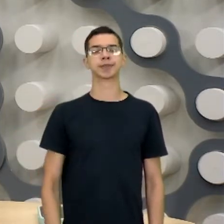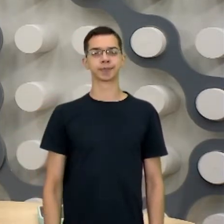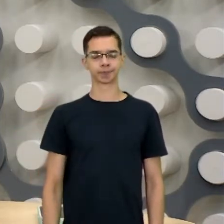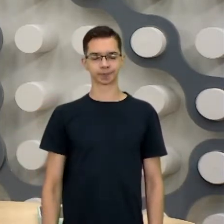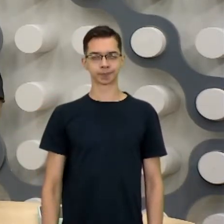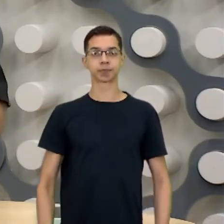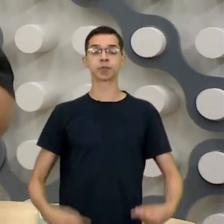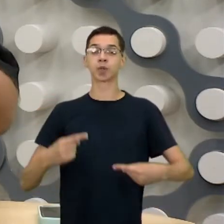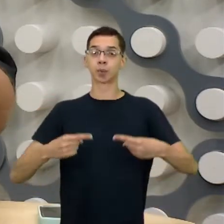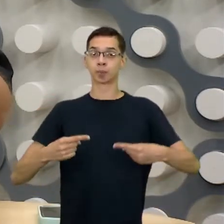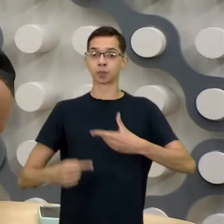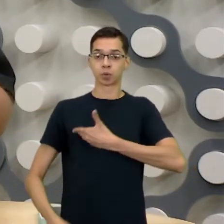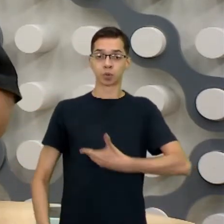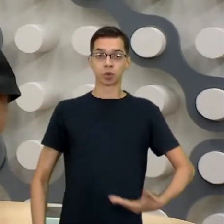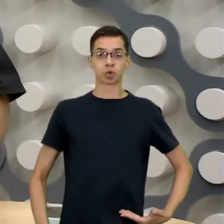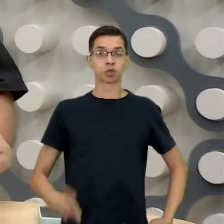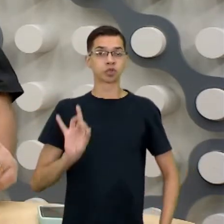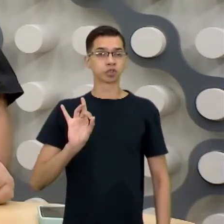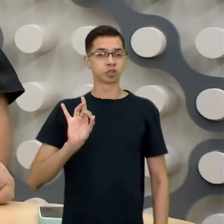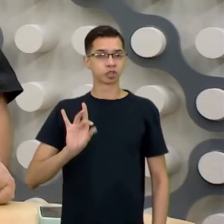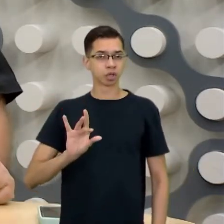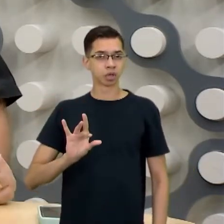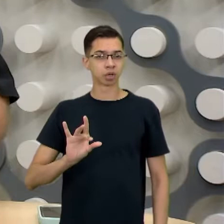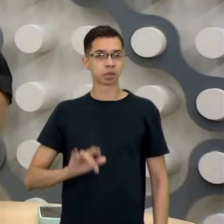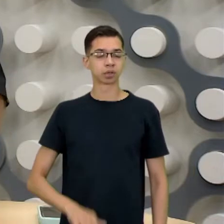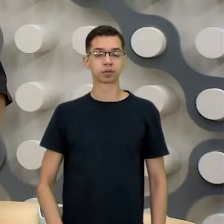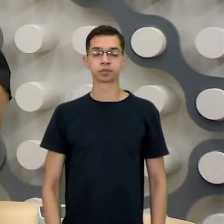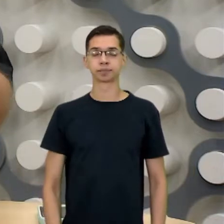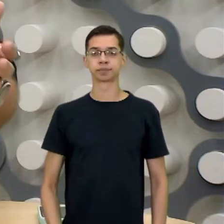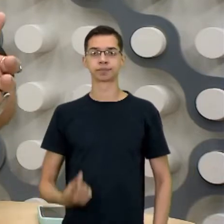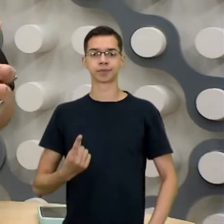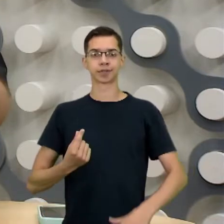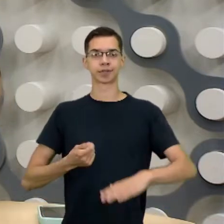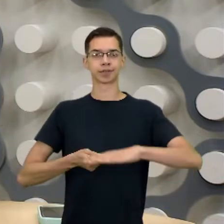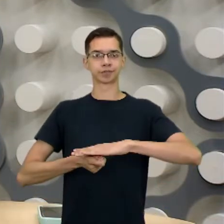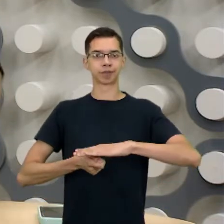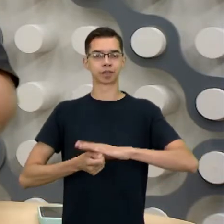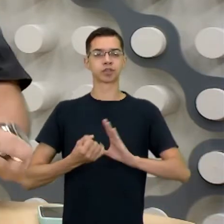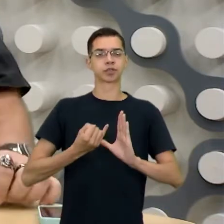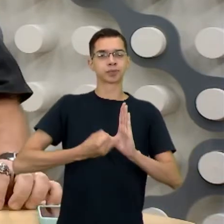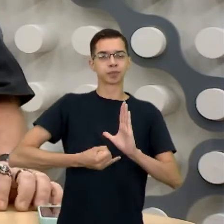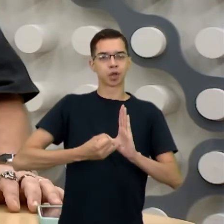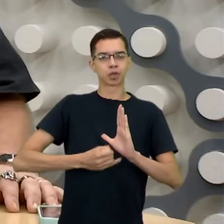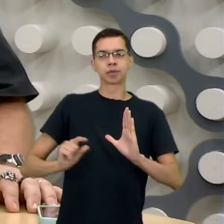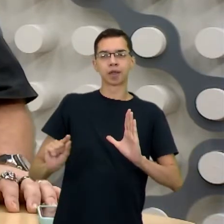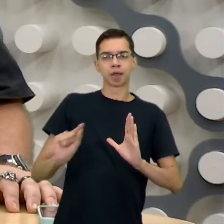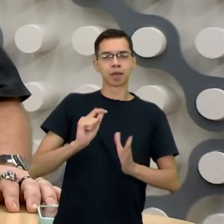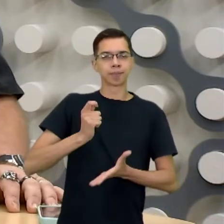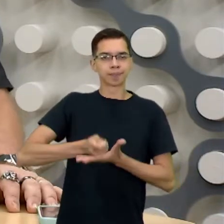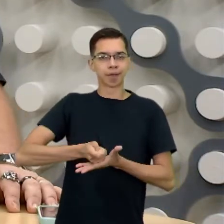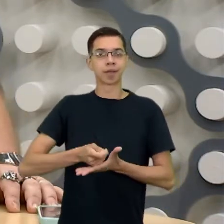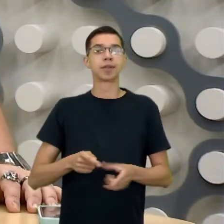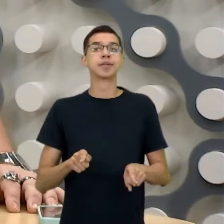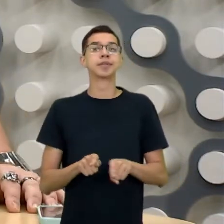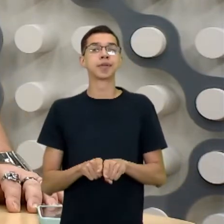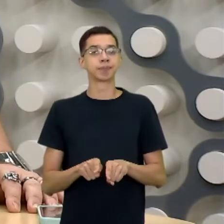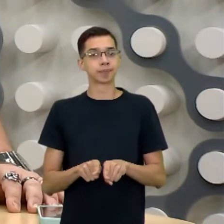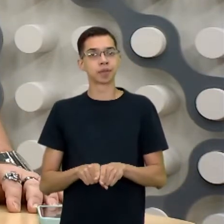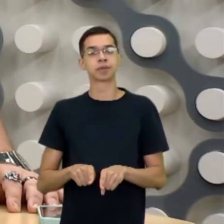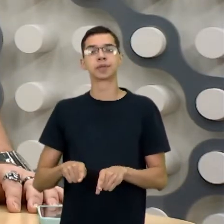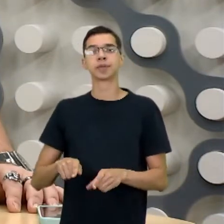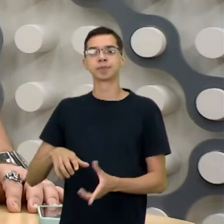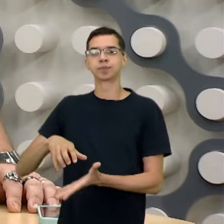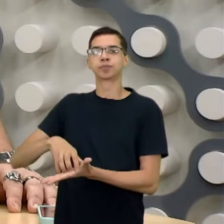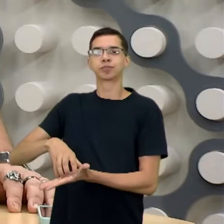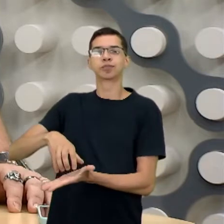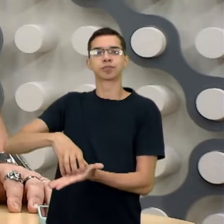políticas públicas, né, desenvolver aí os investimentos aí dos impostos que nós pagamos, mas também aí para as instituições, né, as